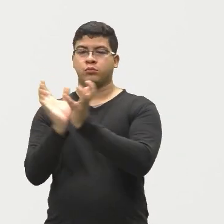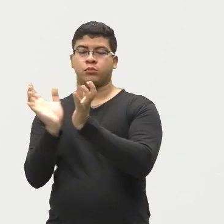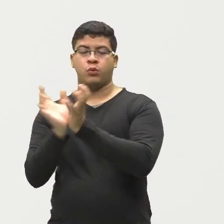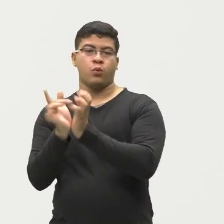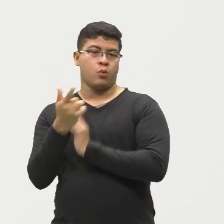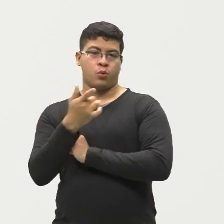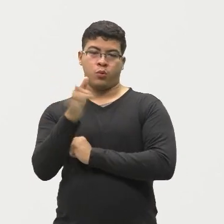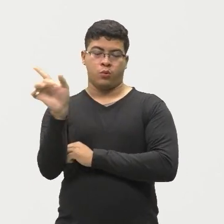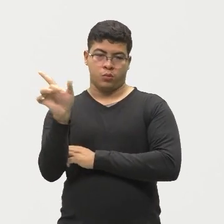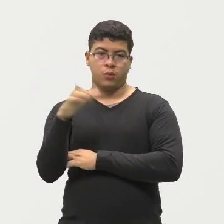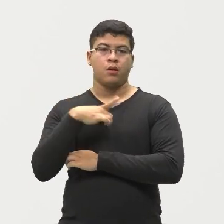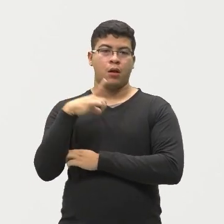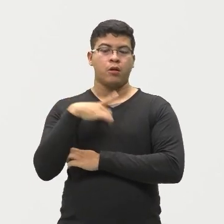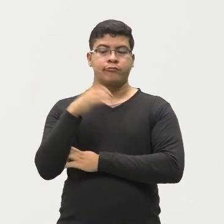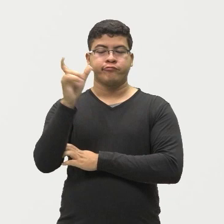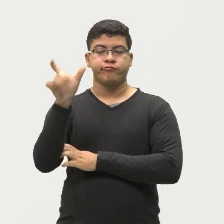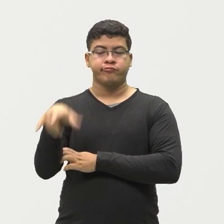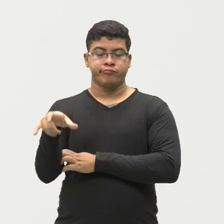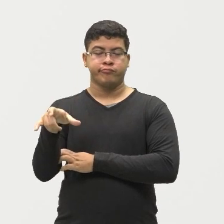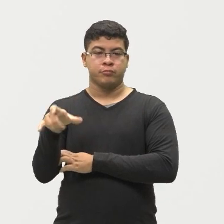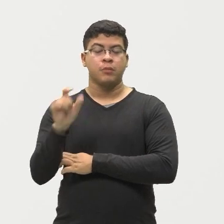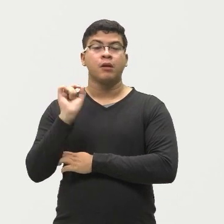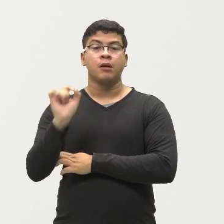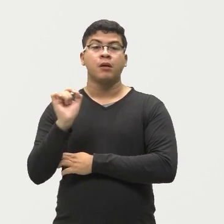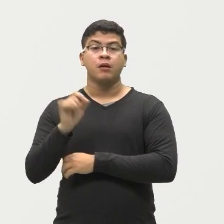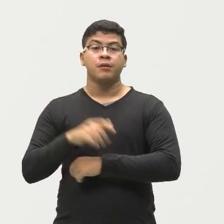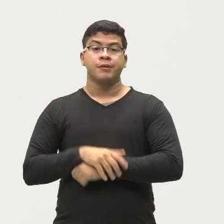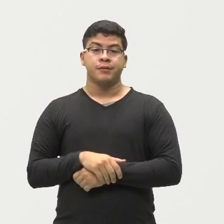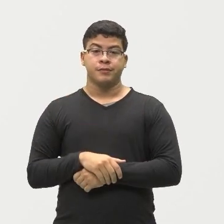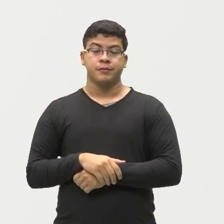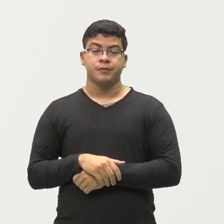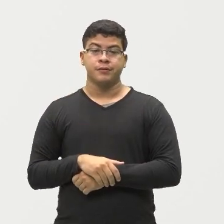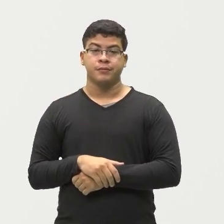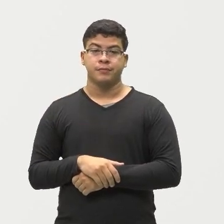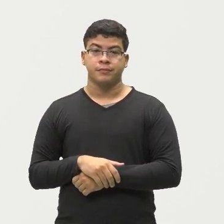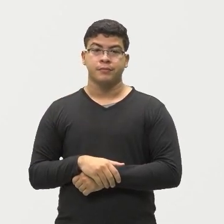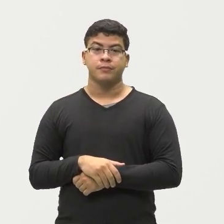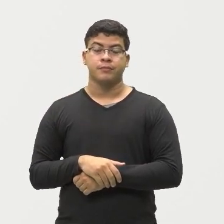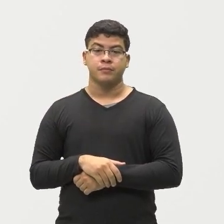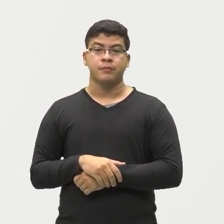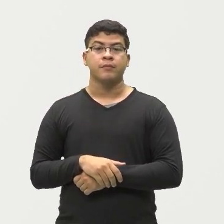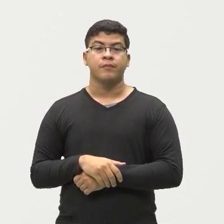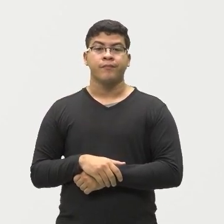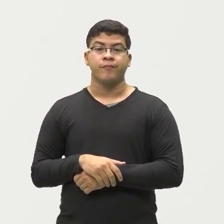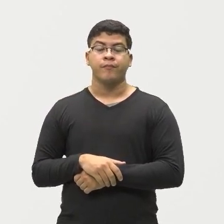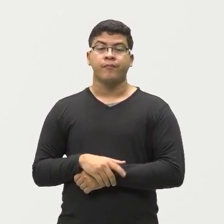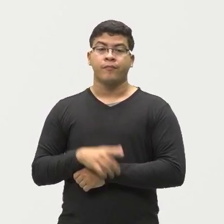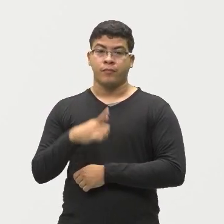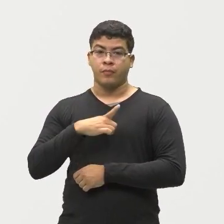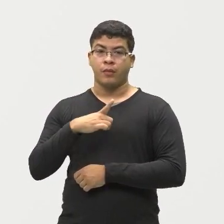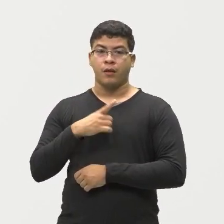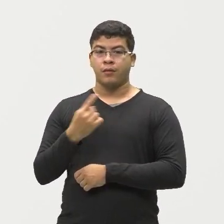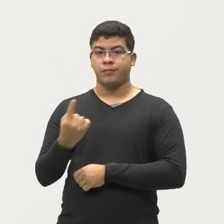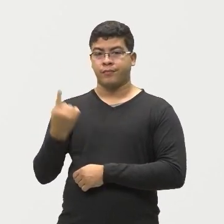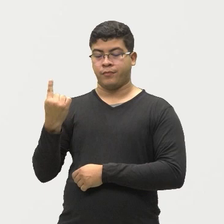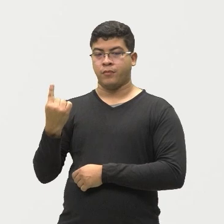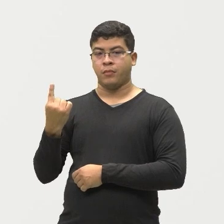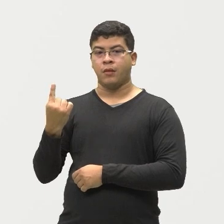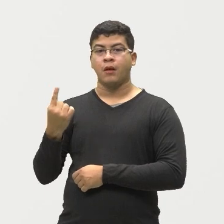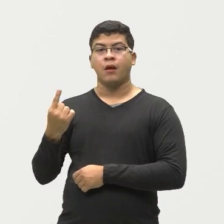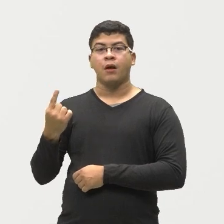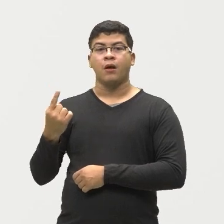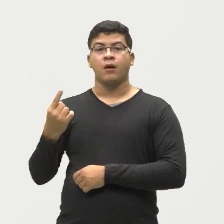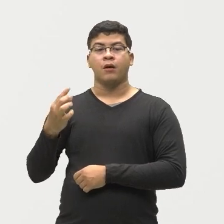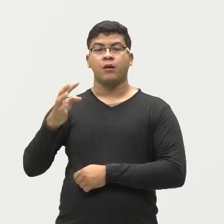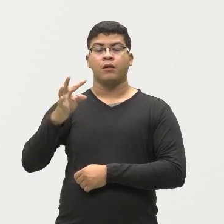São aqueles seres que são... Aqui, ó, a gente tem aqui, no caso das bactérias, a tuberculose,